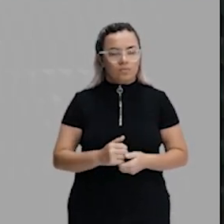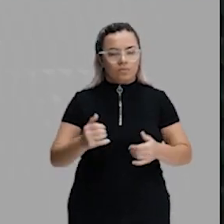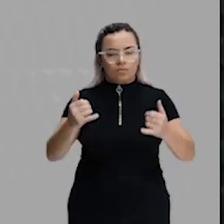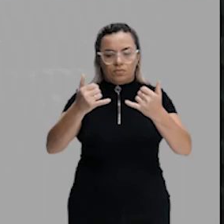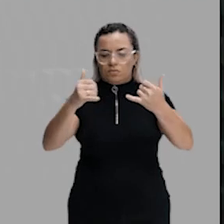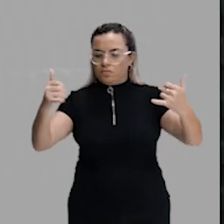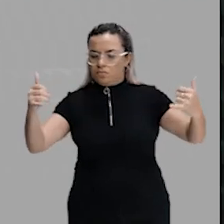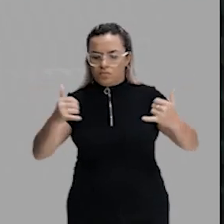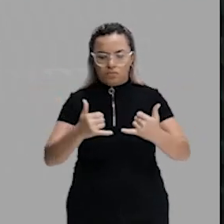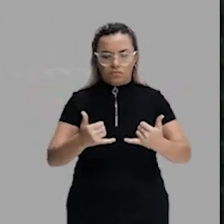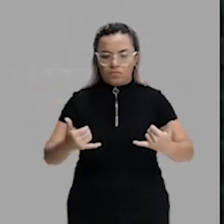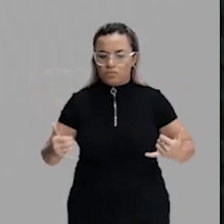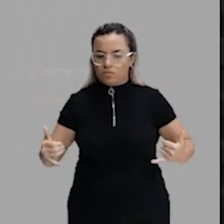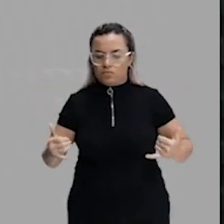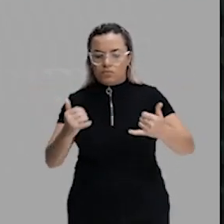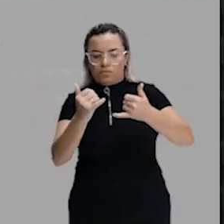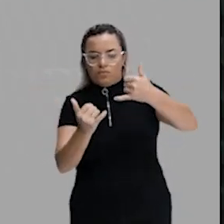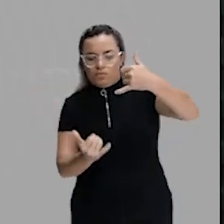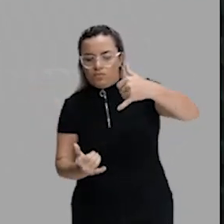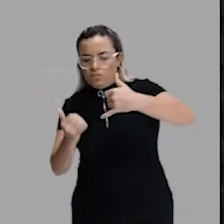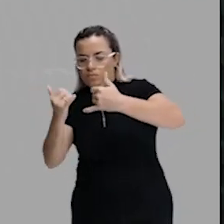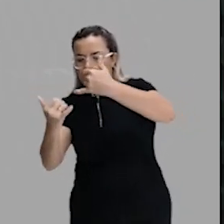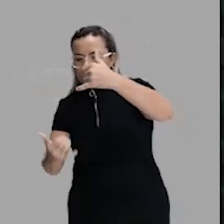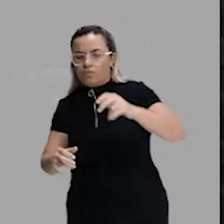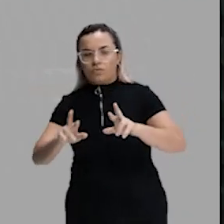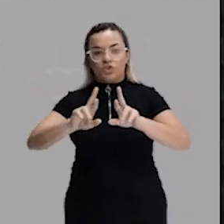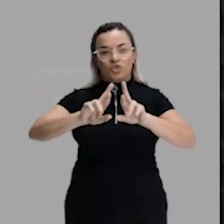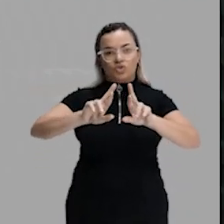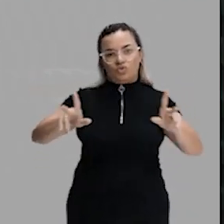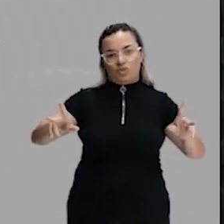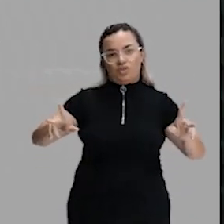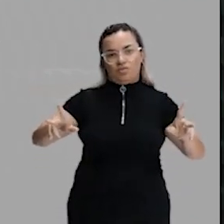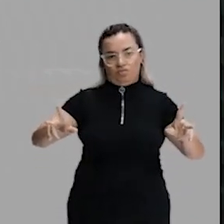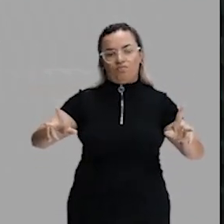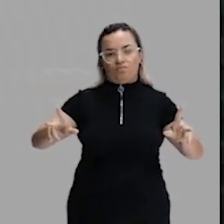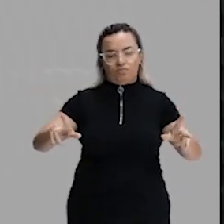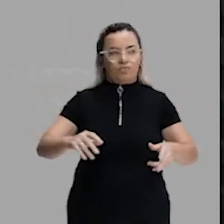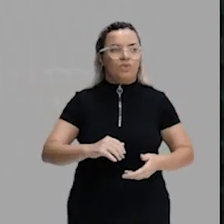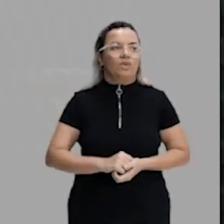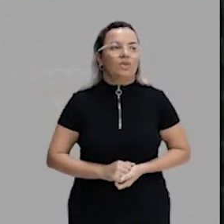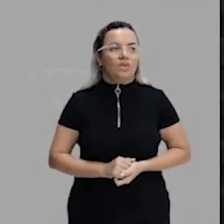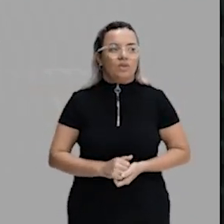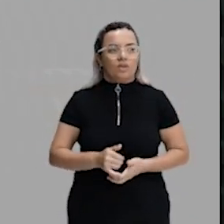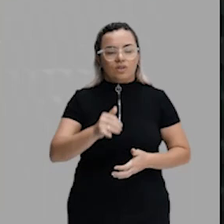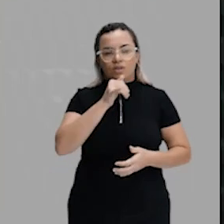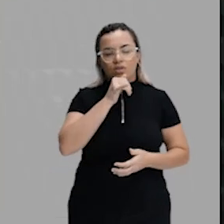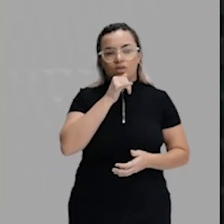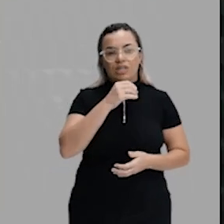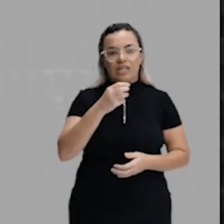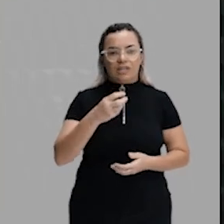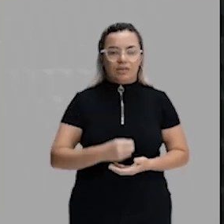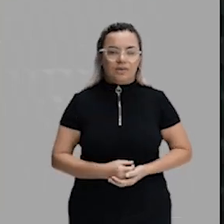correntes diferentes. Então, vamos supor aqui um circuito que envolvam 3 resistores.